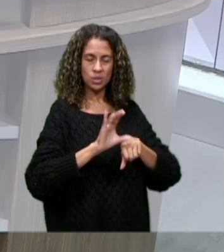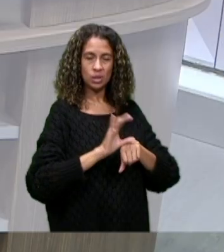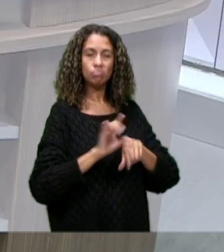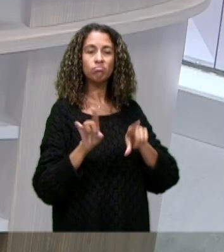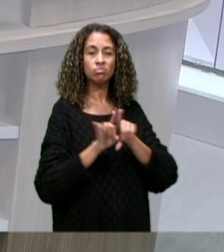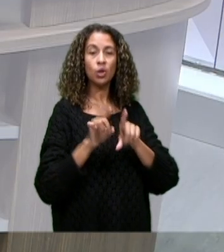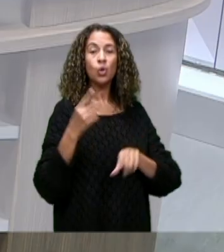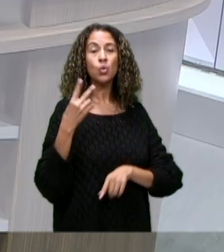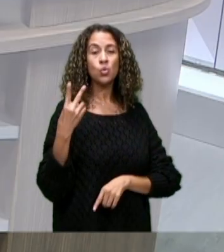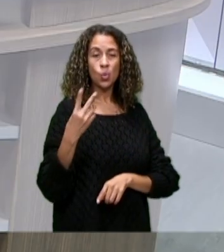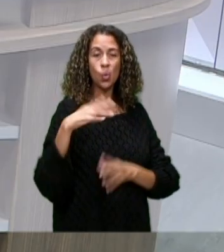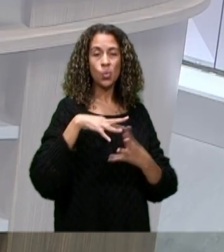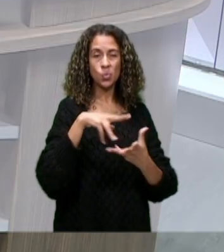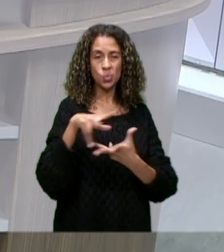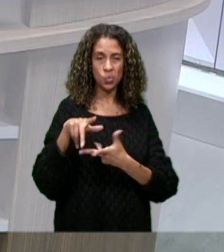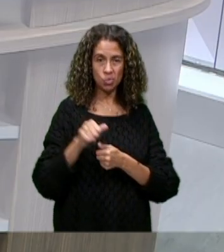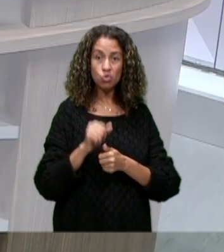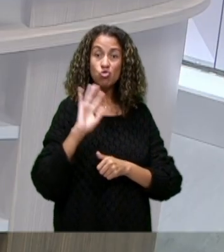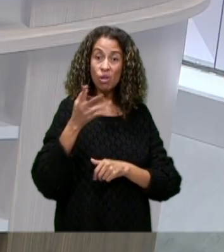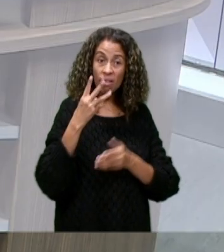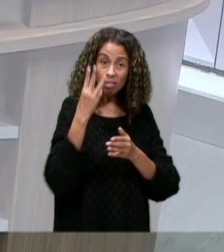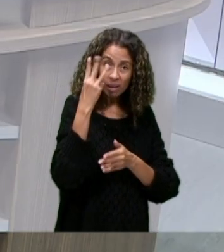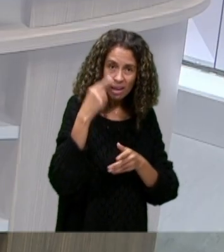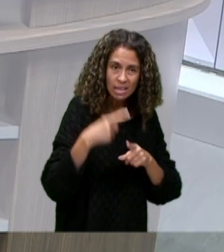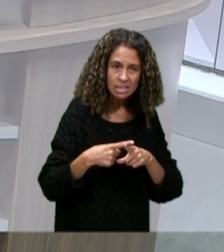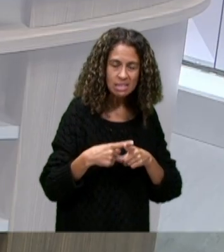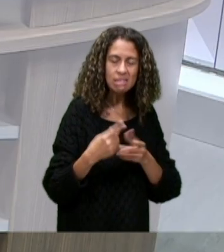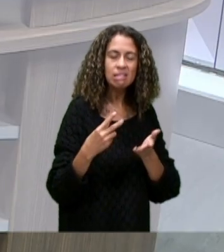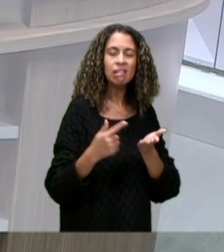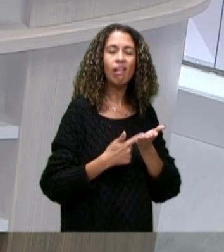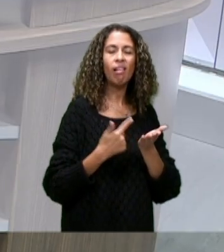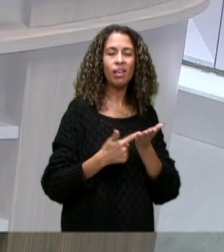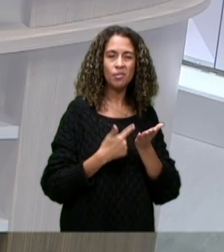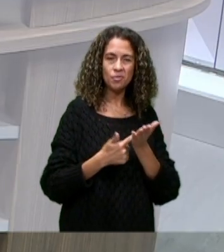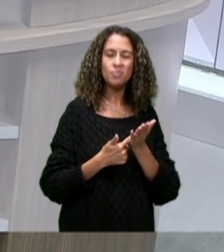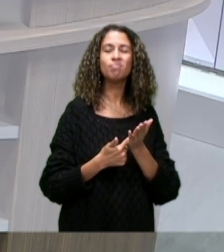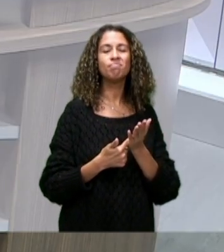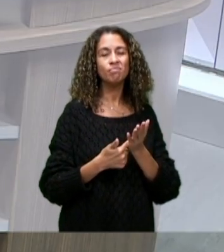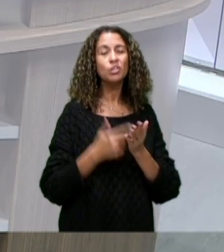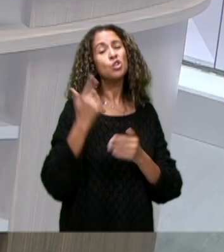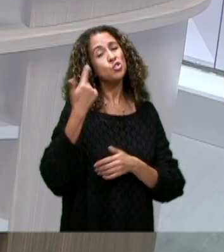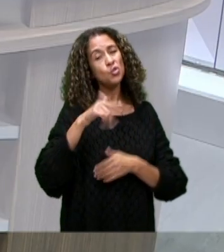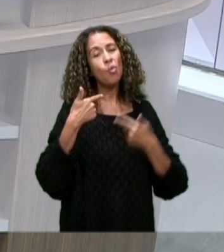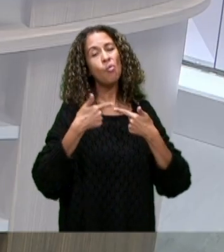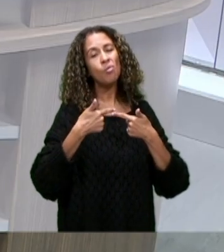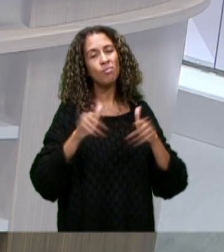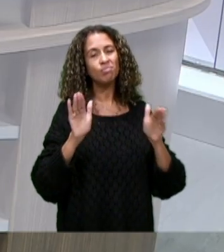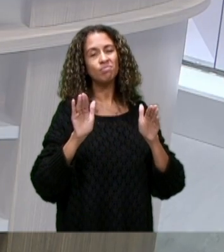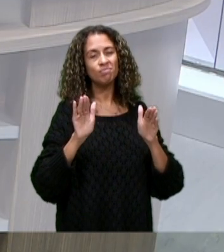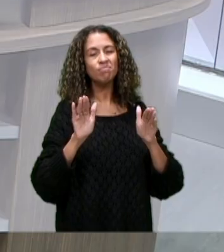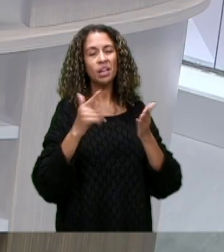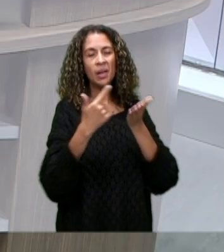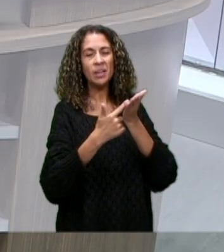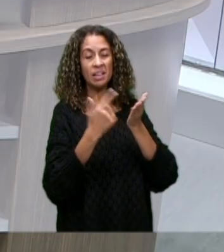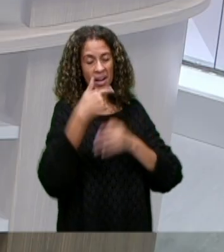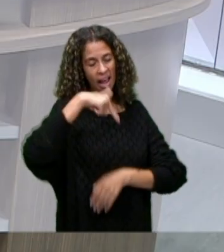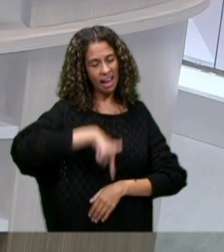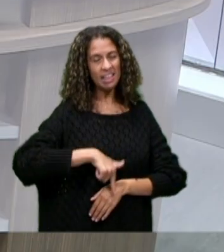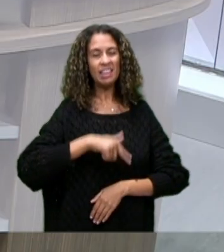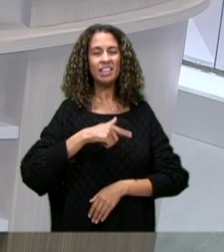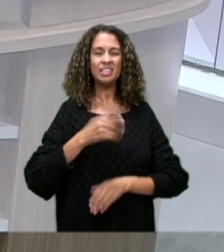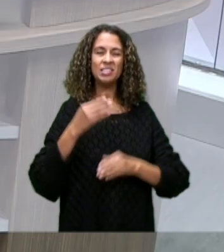terceiro, já está no terceiro livro, Rômulo. Terceiro romance. E, mais uma vez, lançando os teus livros aqui